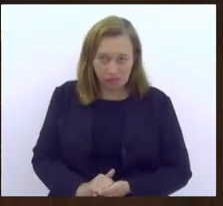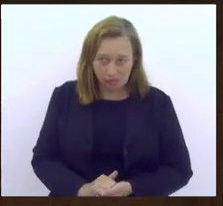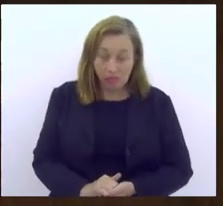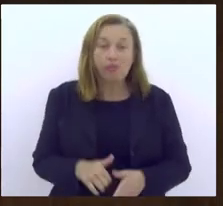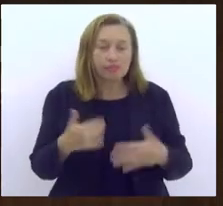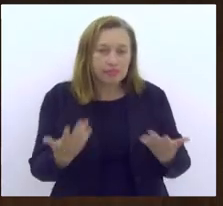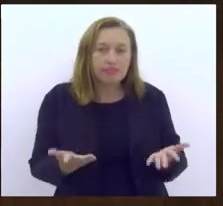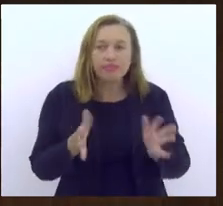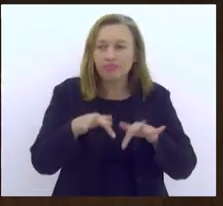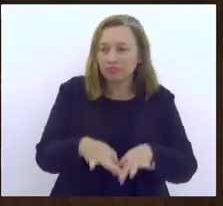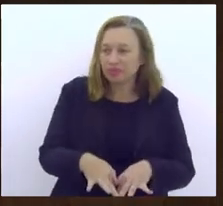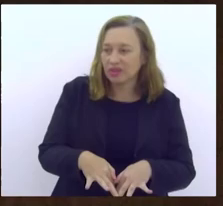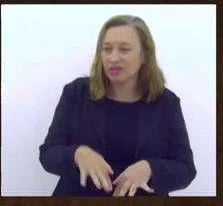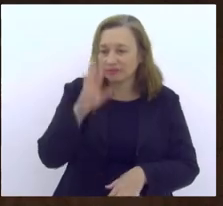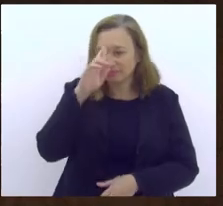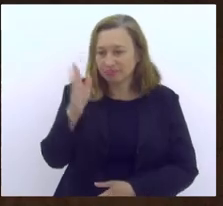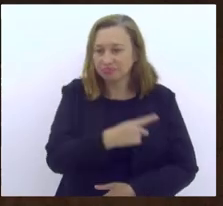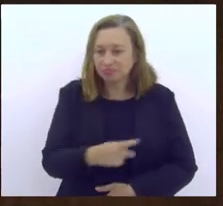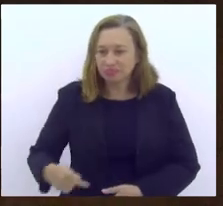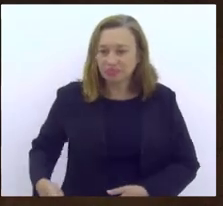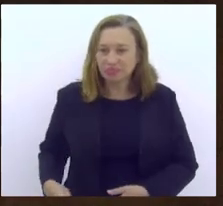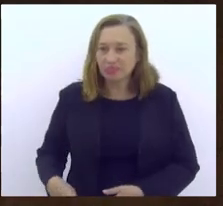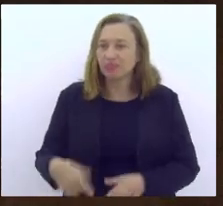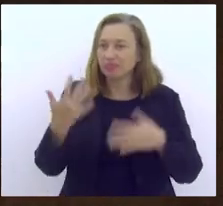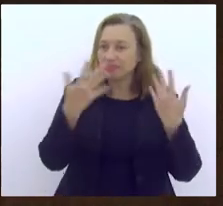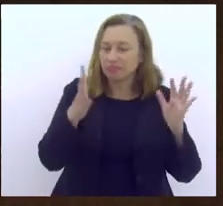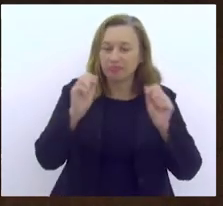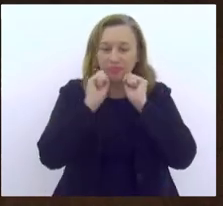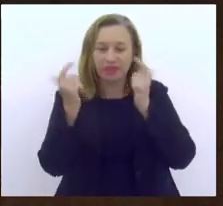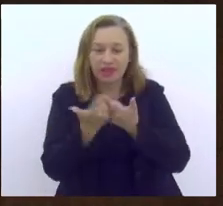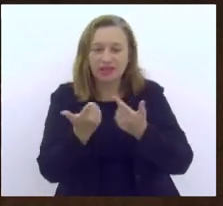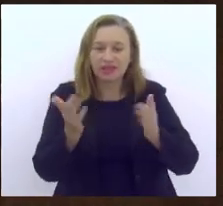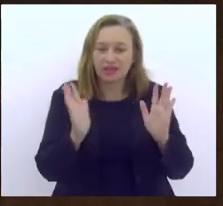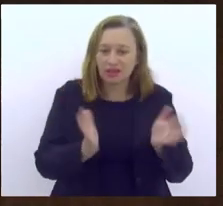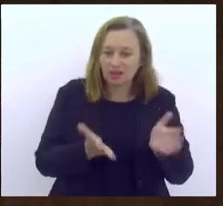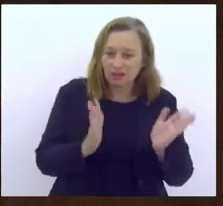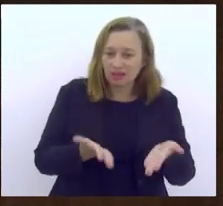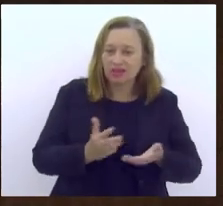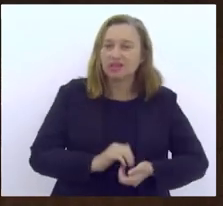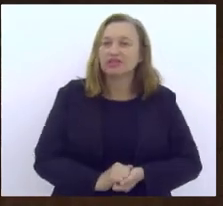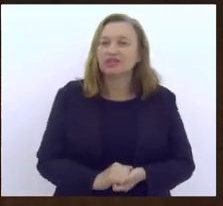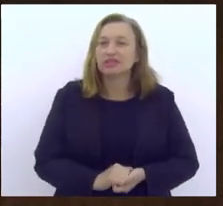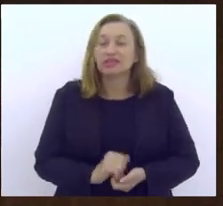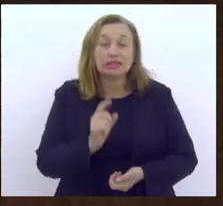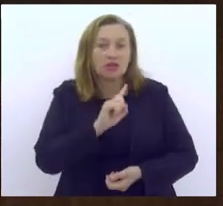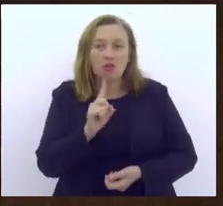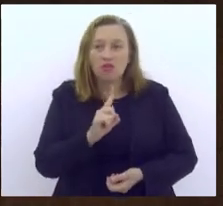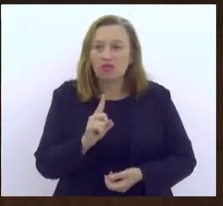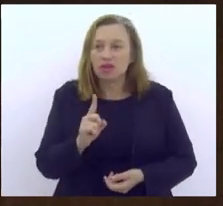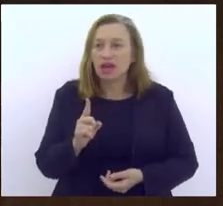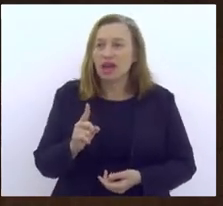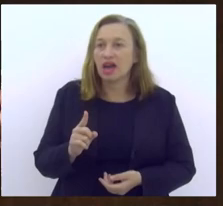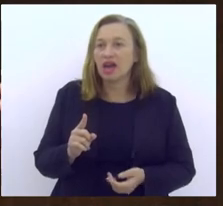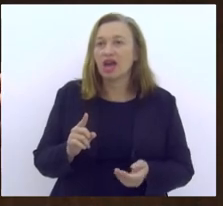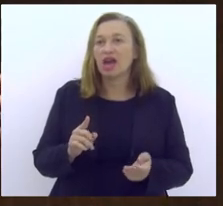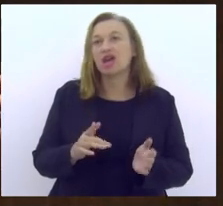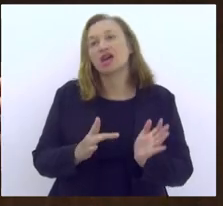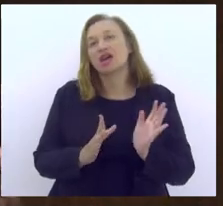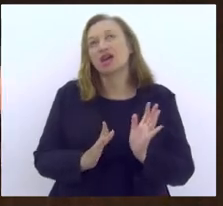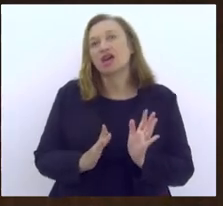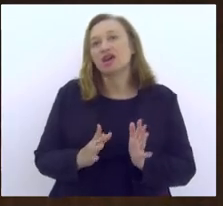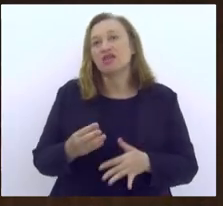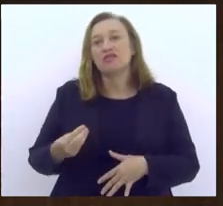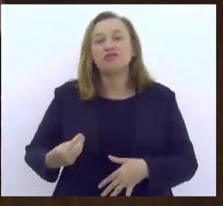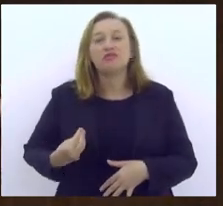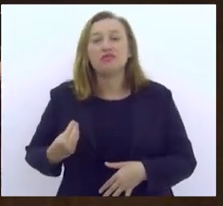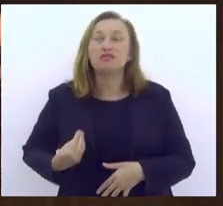Então, para finalizar, presidente, parabéns à Assembleia Legislativa. Agora, não vamos ficar vivendo no mundo dos ursinhos carinhosos.